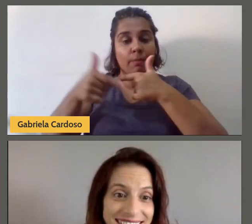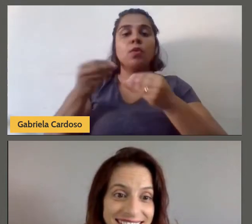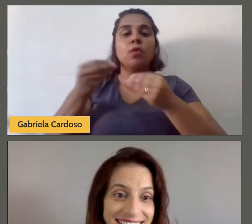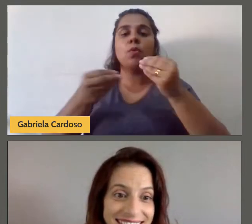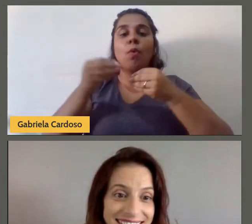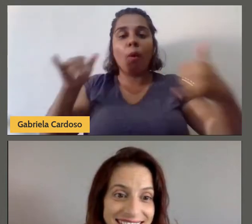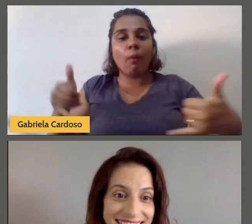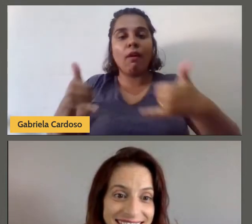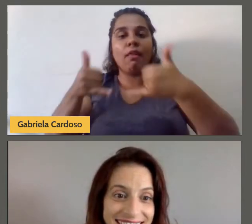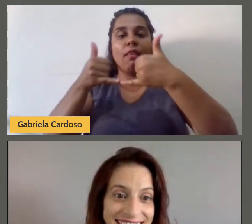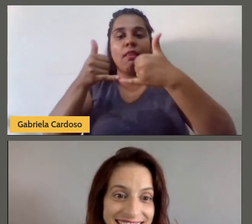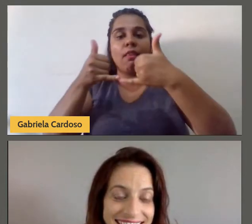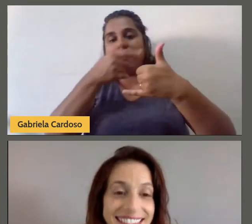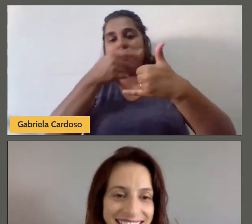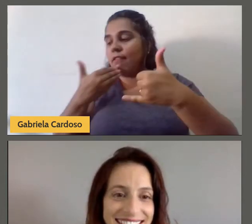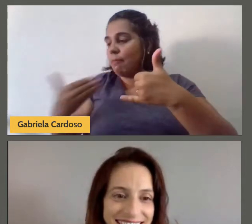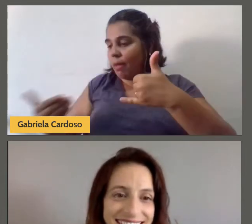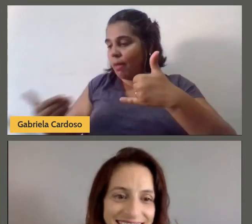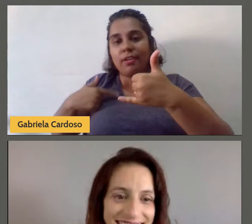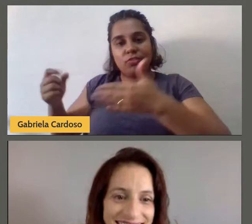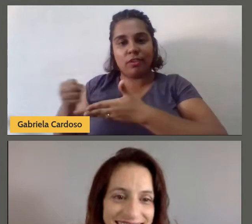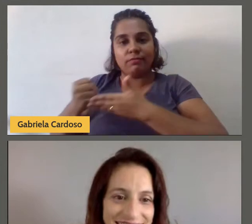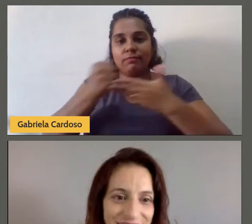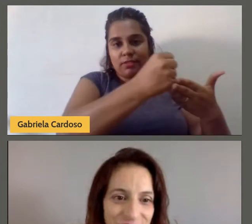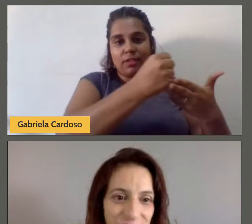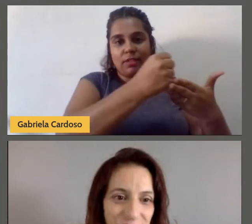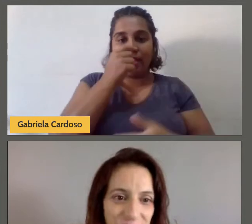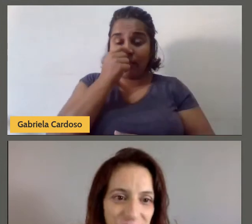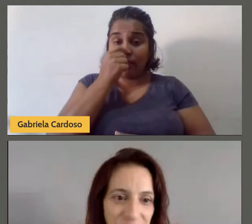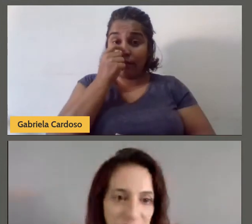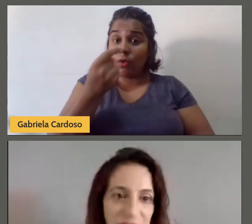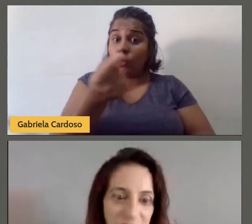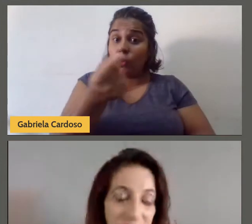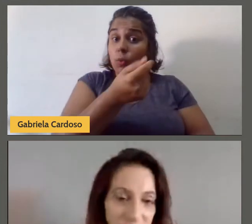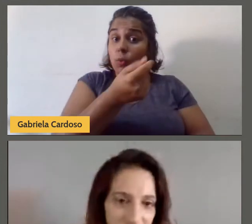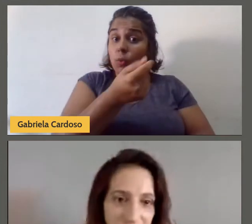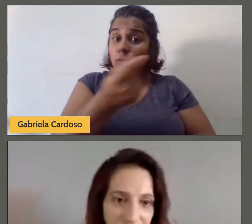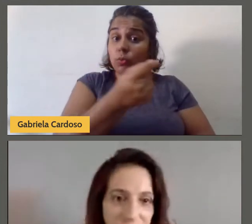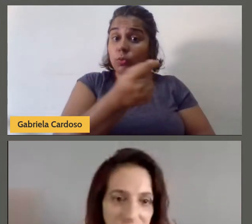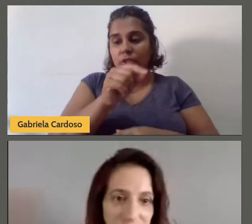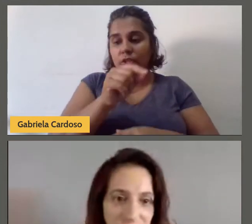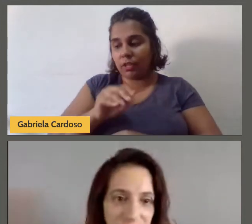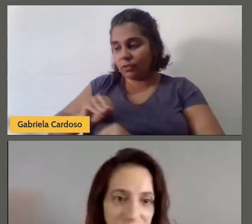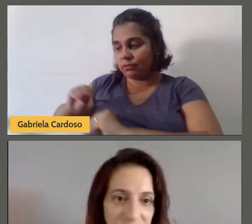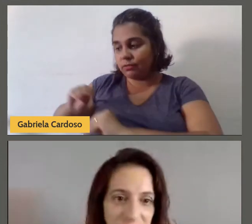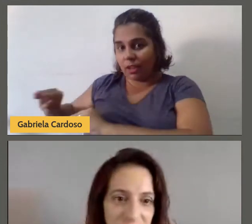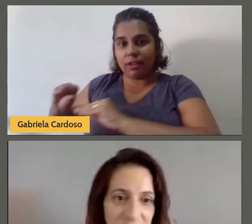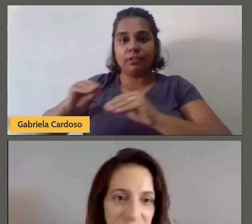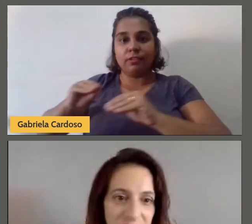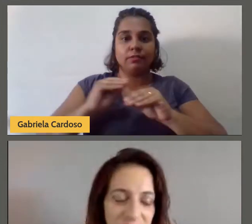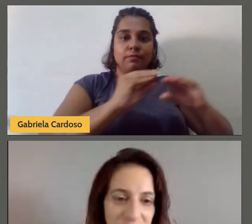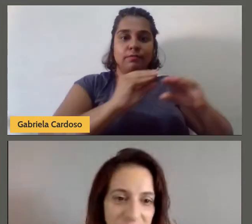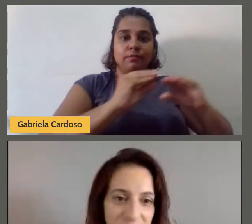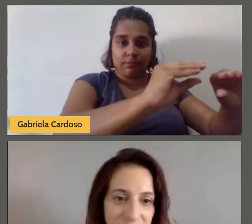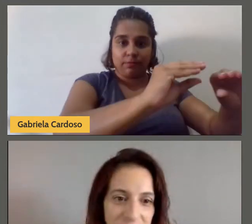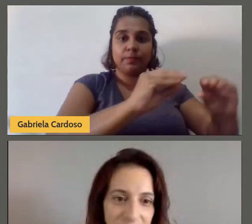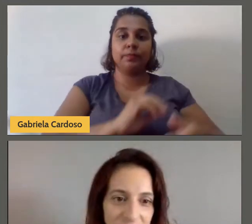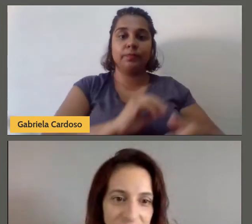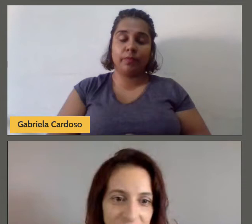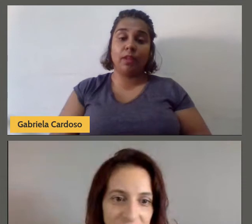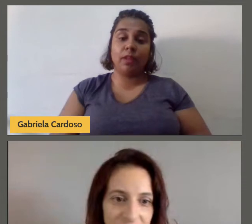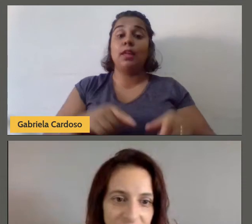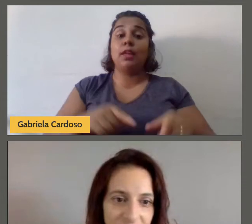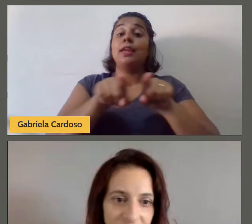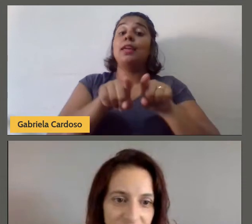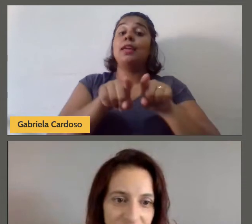retornem para todos esses empreendedores que participaram dessa capacitação e que participaram desse processo. E aí, estimulando eles também a perceberem o